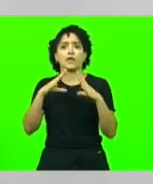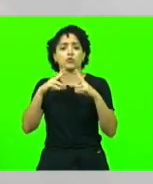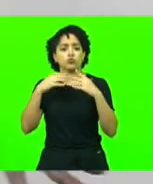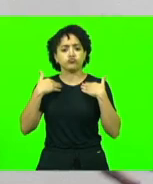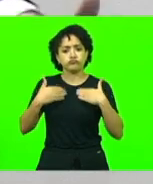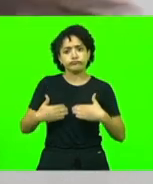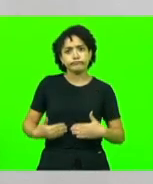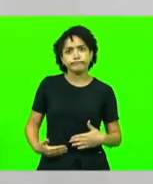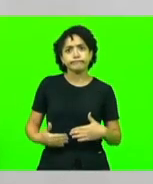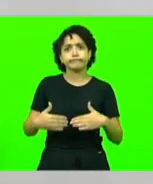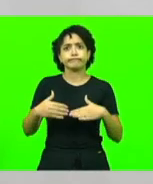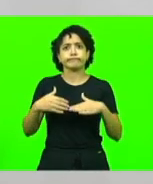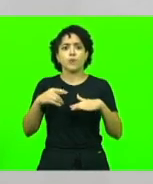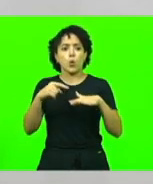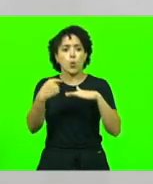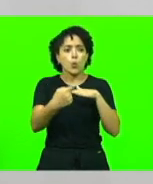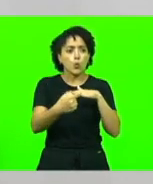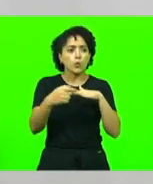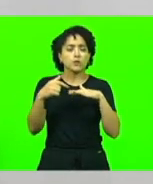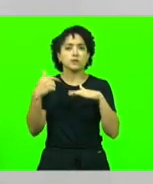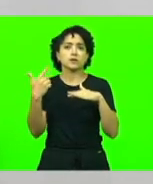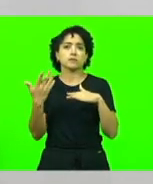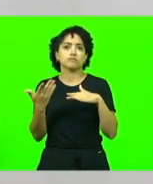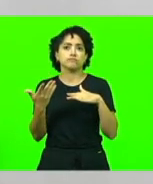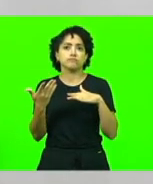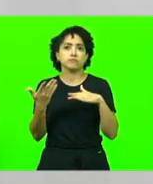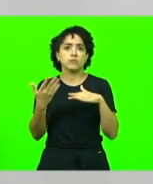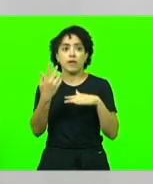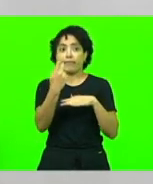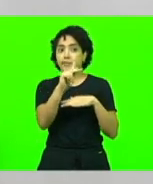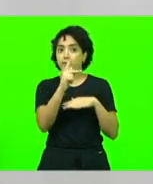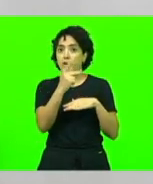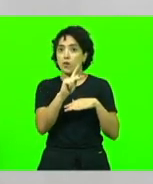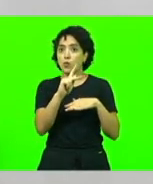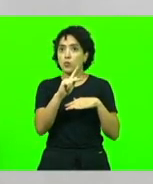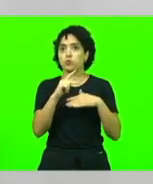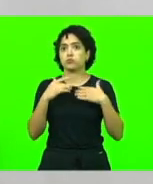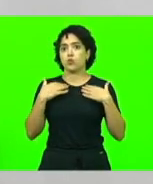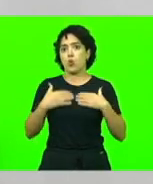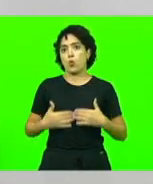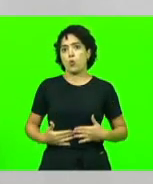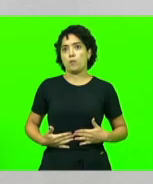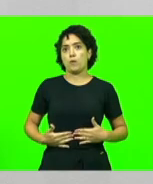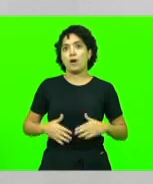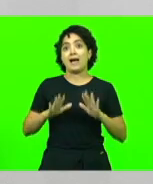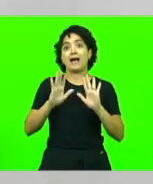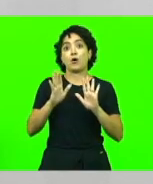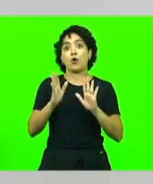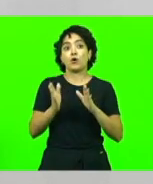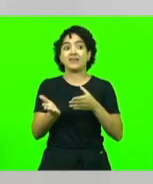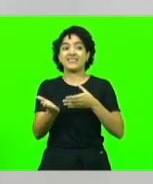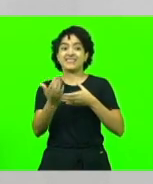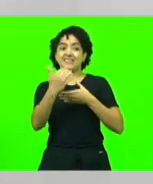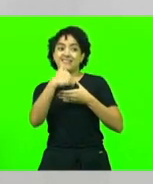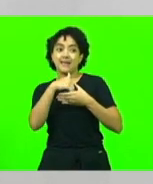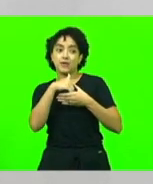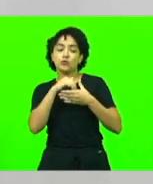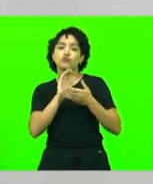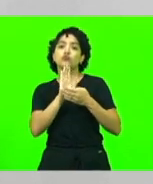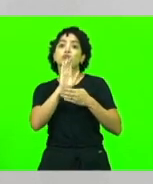tua unha. Isso é teu corpo. Agora, o que está dentro do